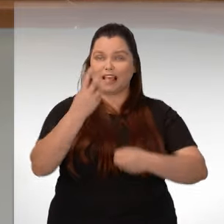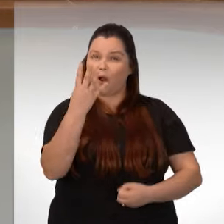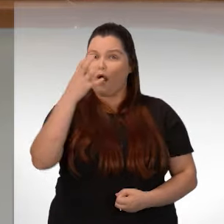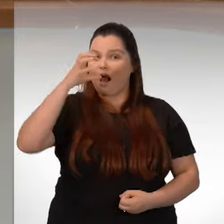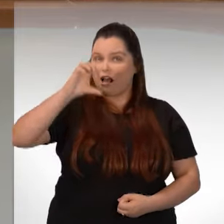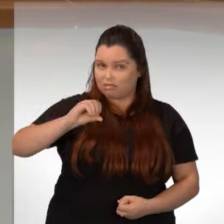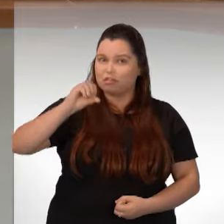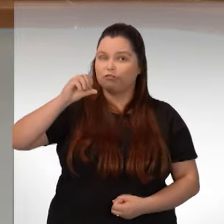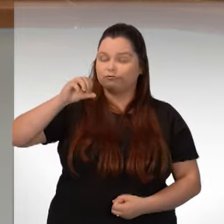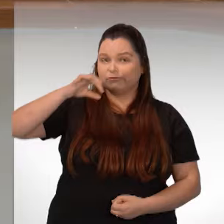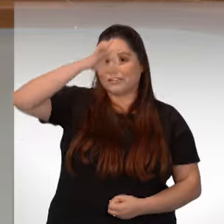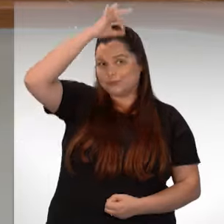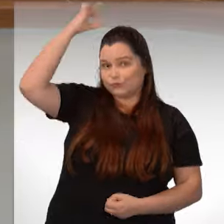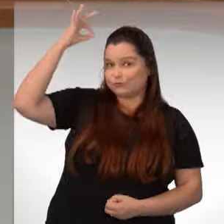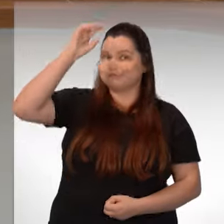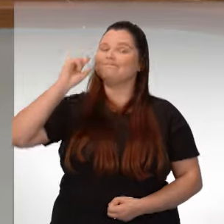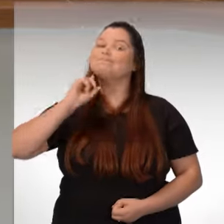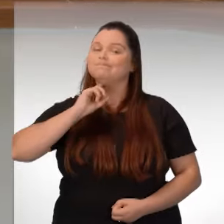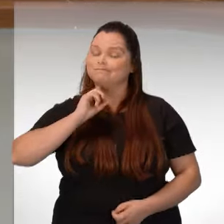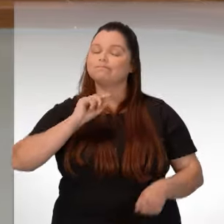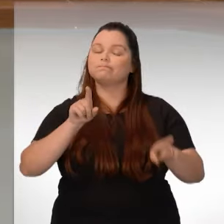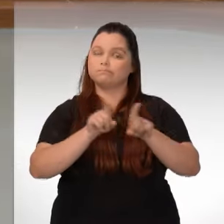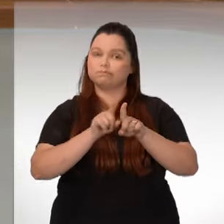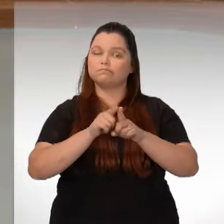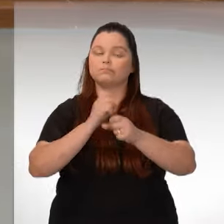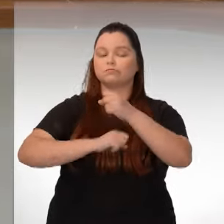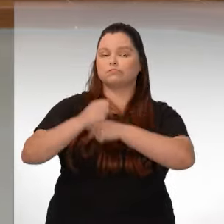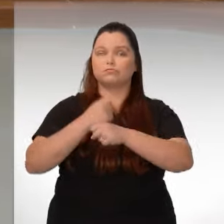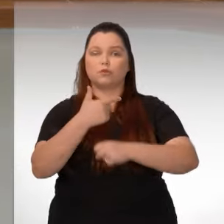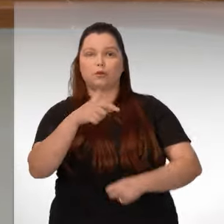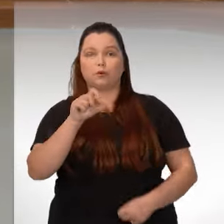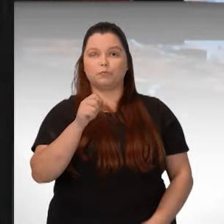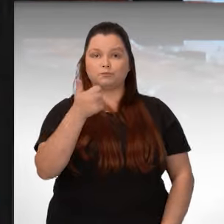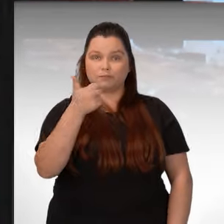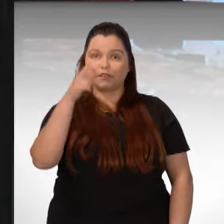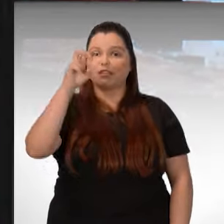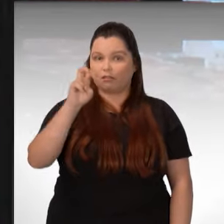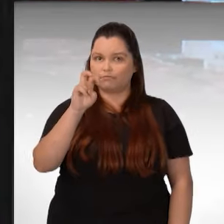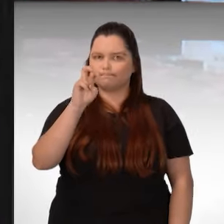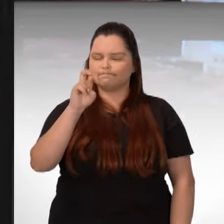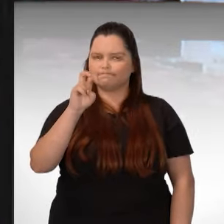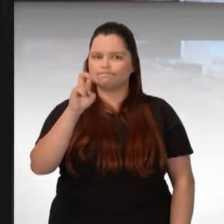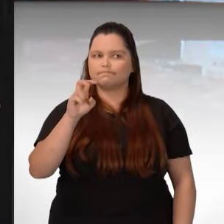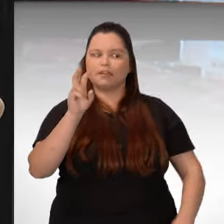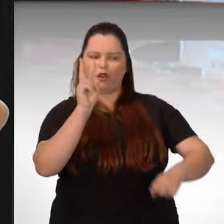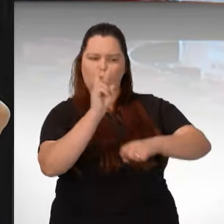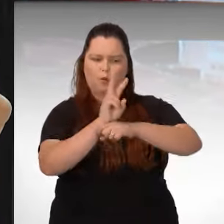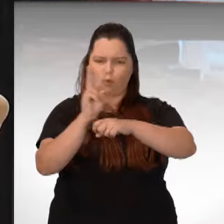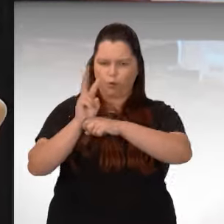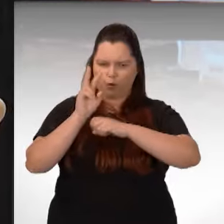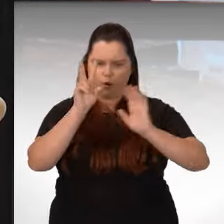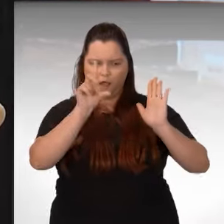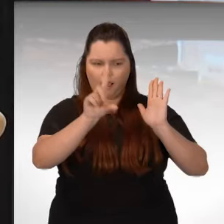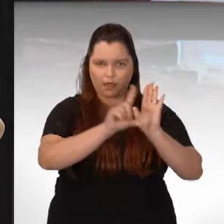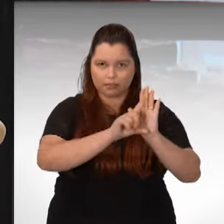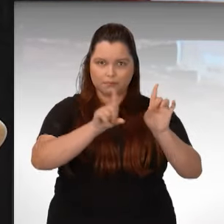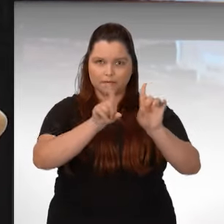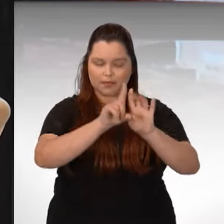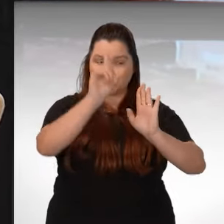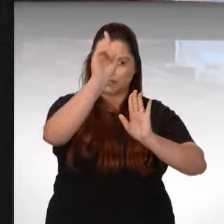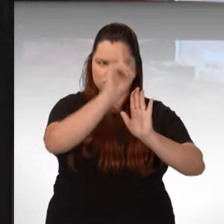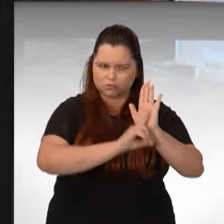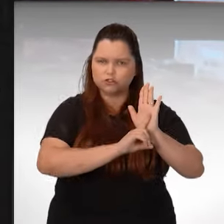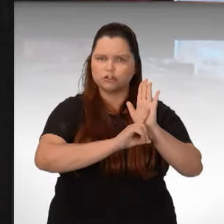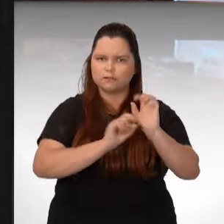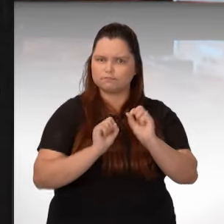de Minas Gerais e do Espírito Santo no ano de 2015. Como fiscal da lei e defensor dos direitos